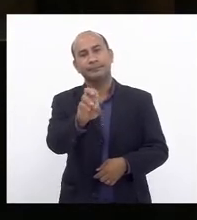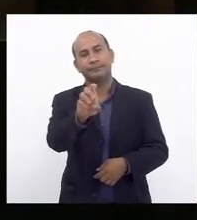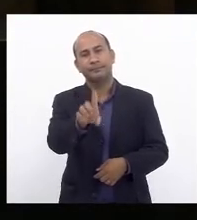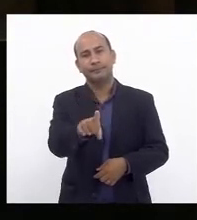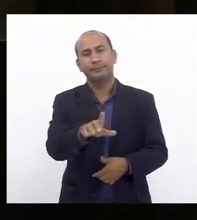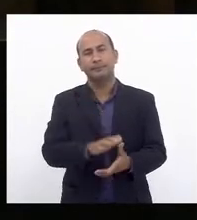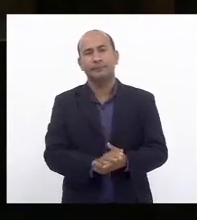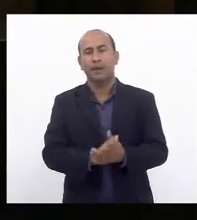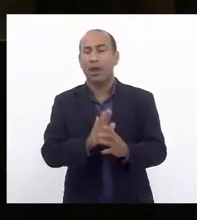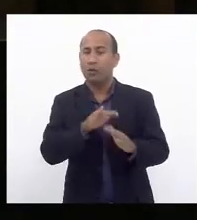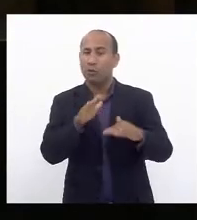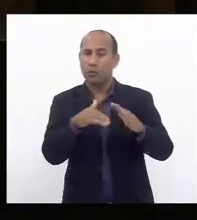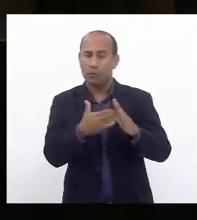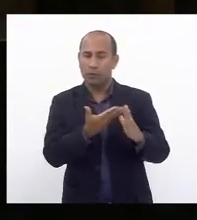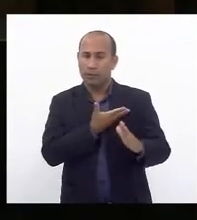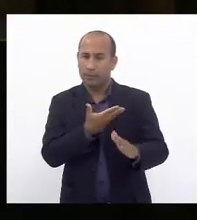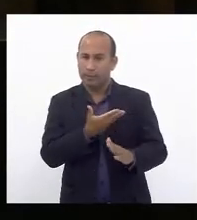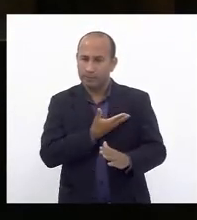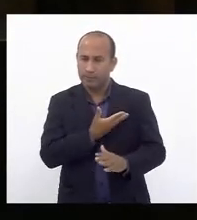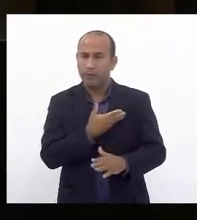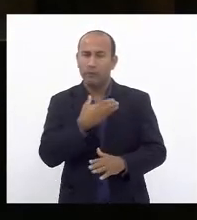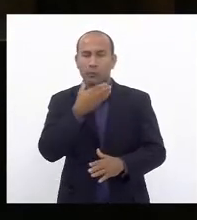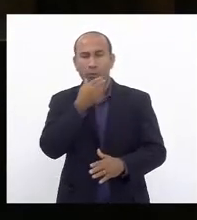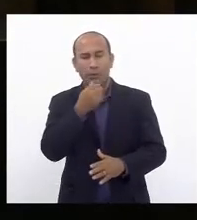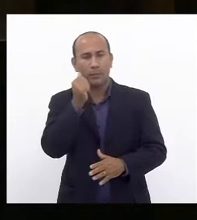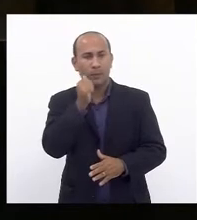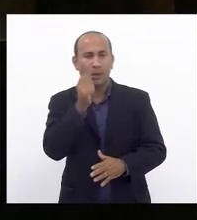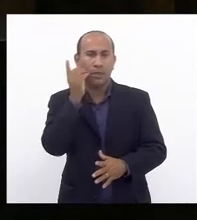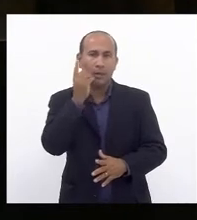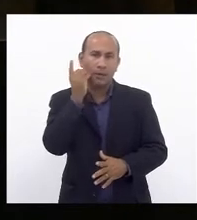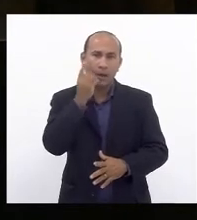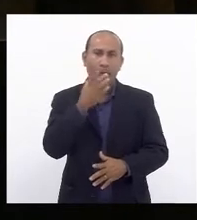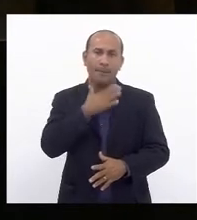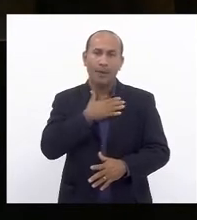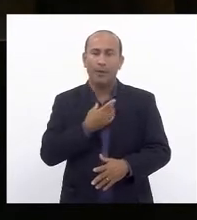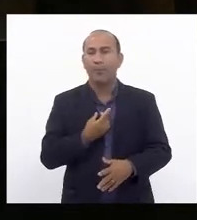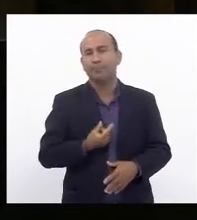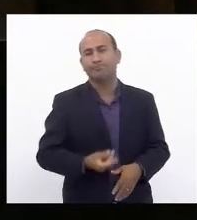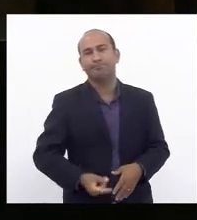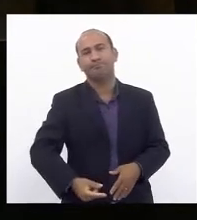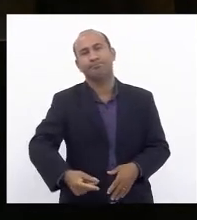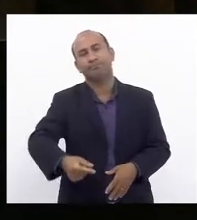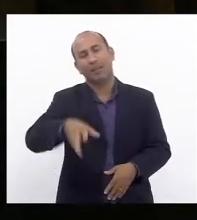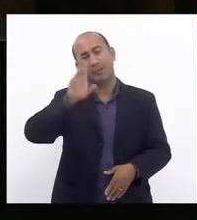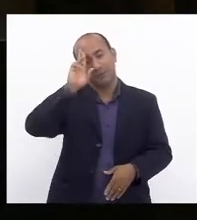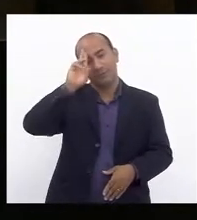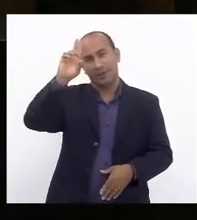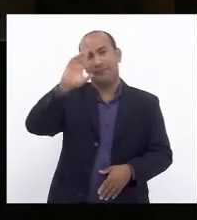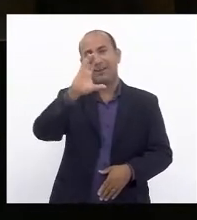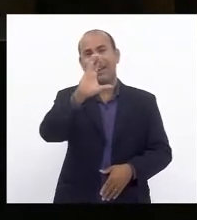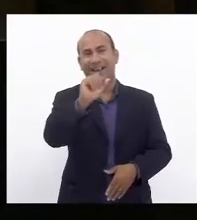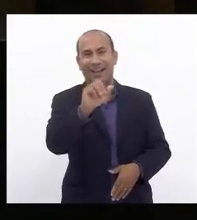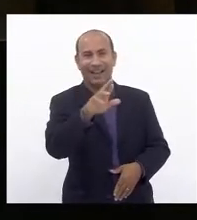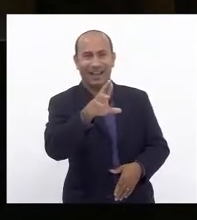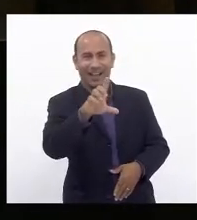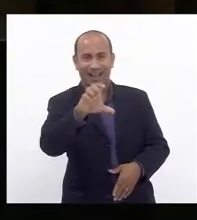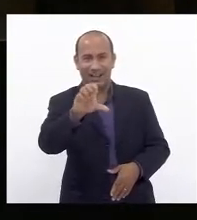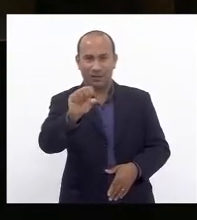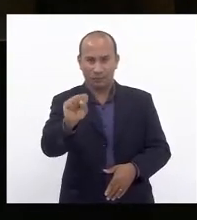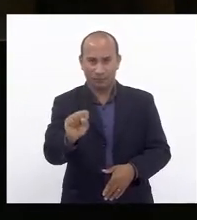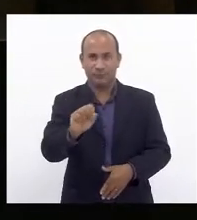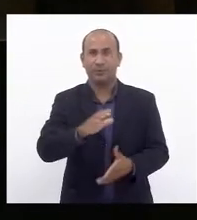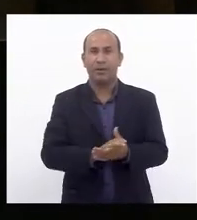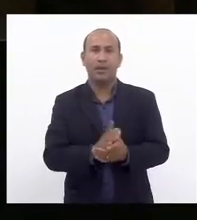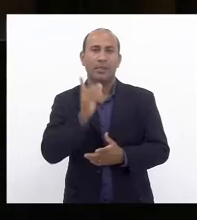os meus amigos, deputados e deputadas que estão aqui. Meu eterno líder, Carlos Mink. Beijo no coração.